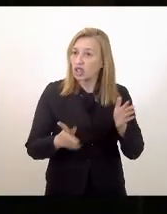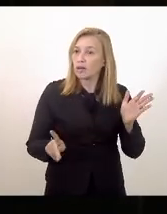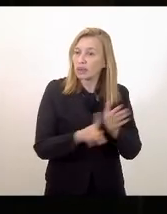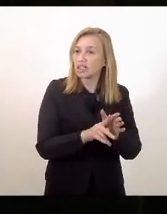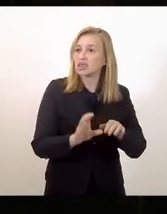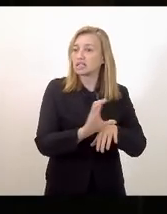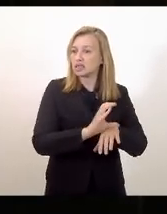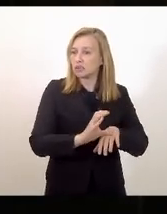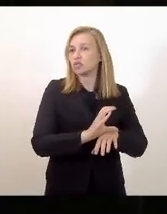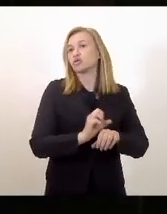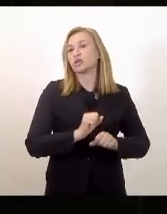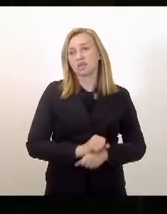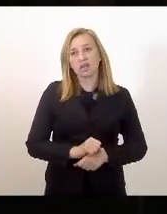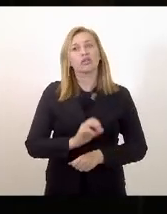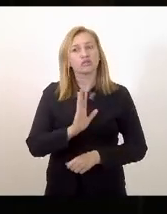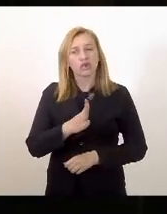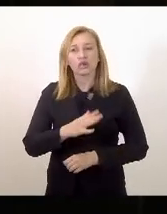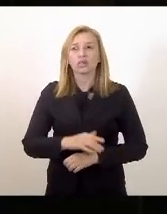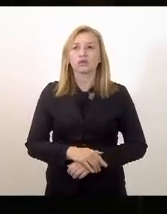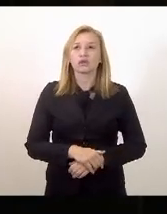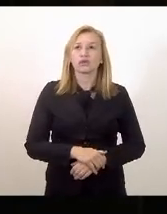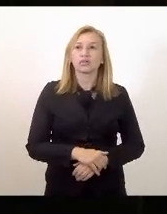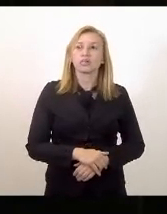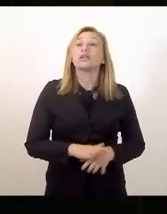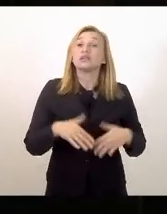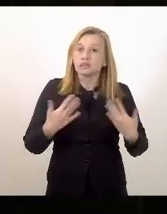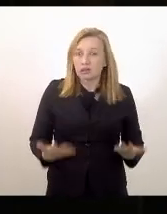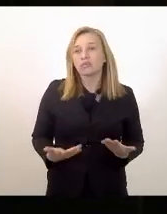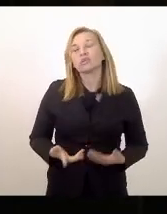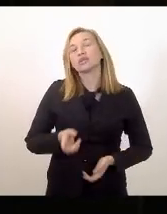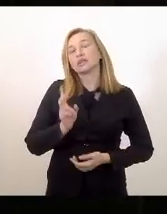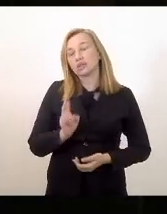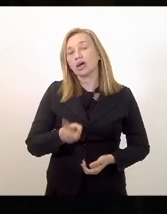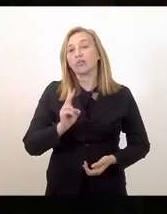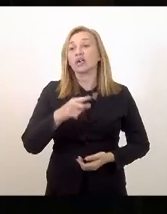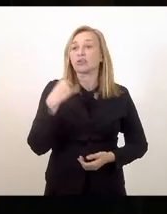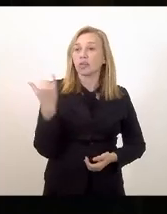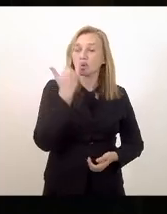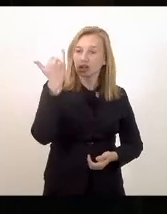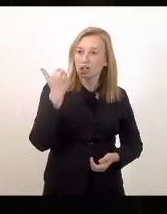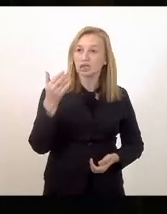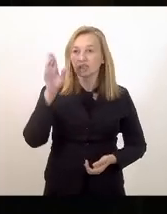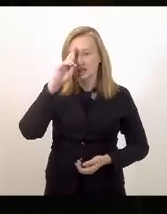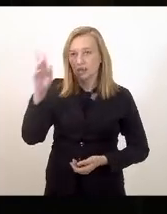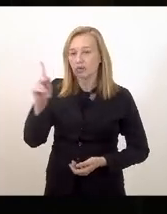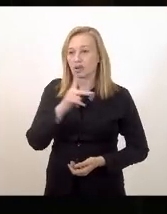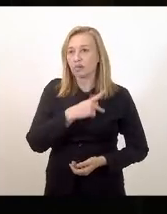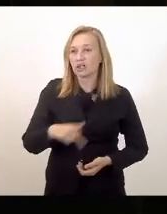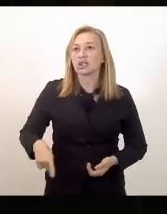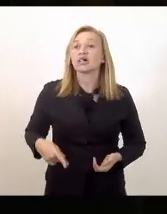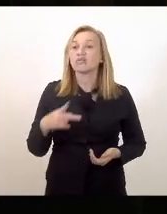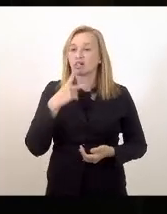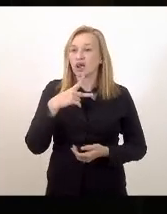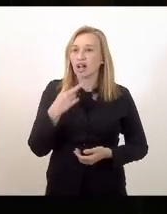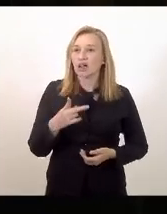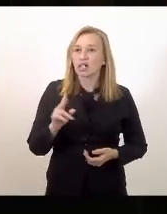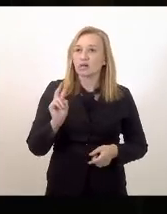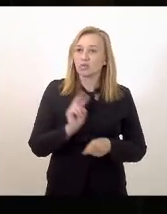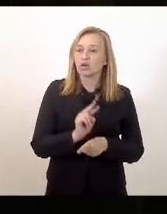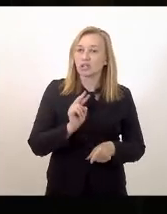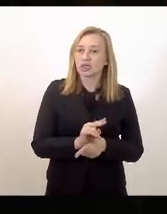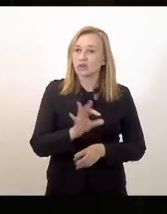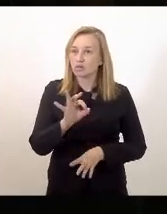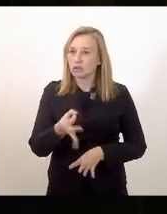nossa Constituição já prevê. Então, é sempre importante, senhora presidenta, dizer que defender o